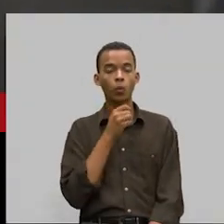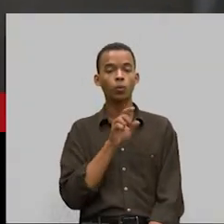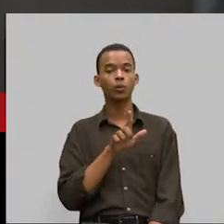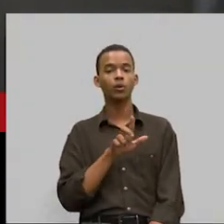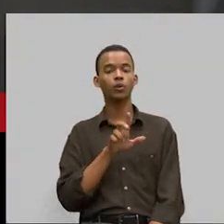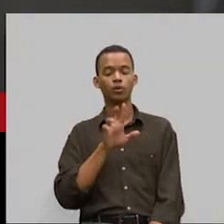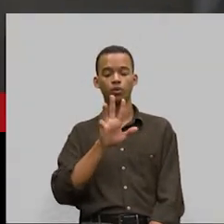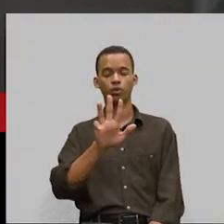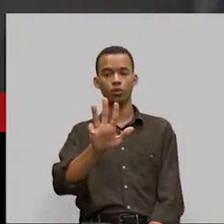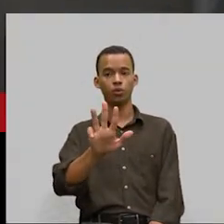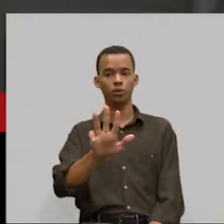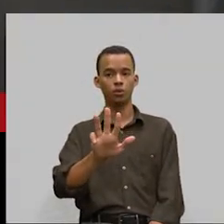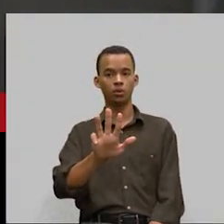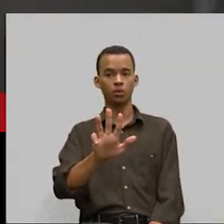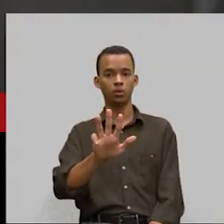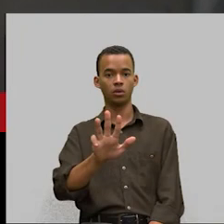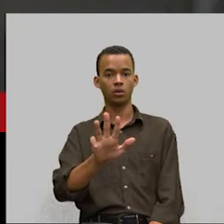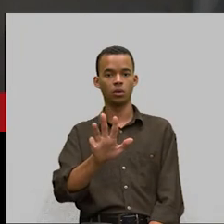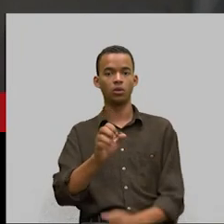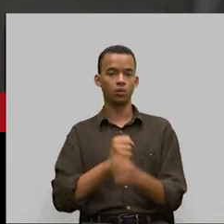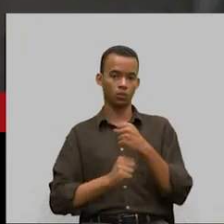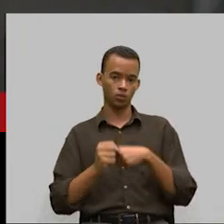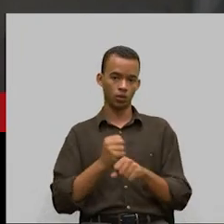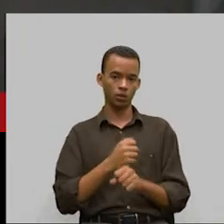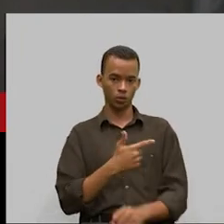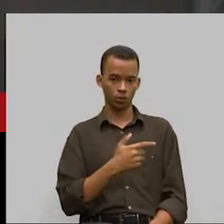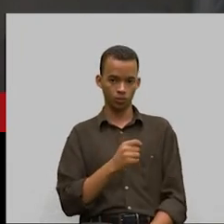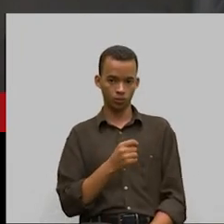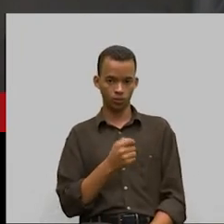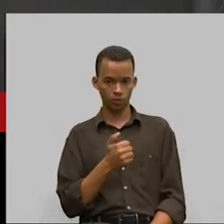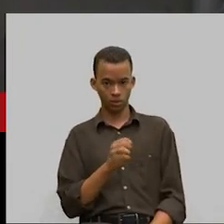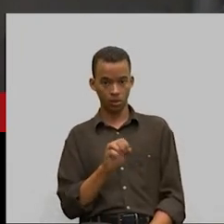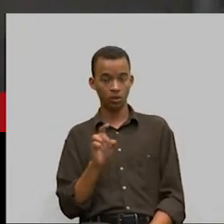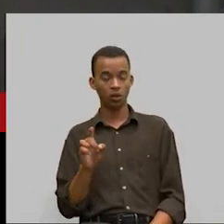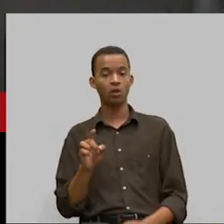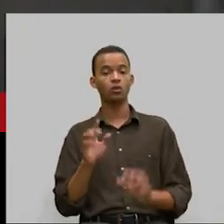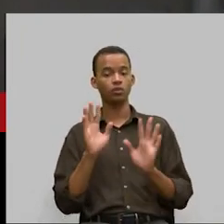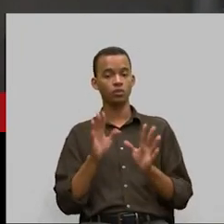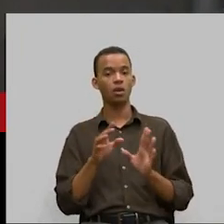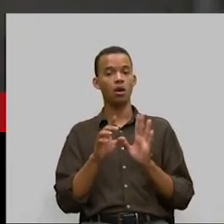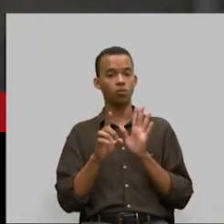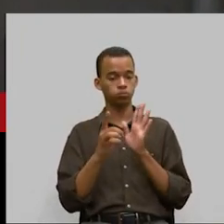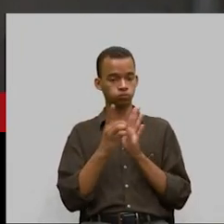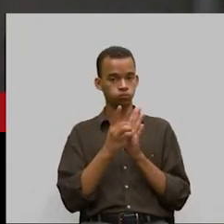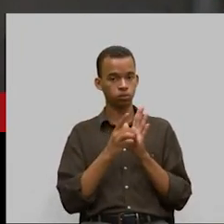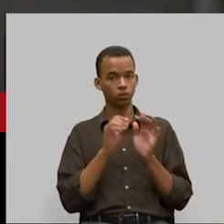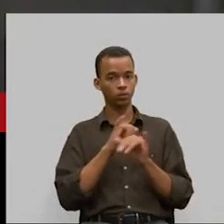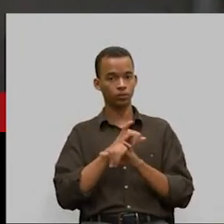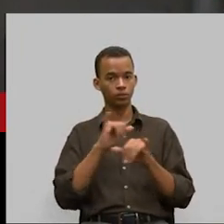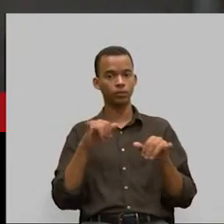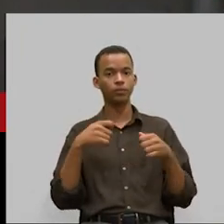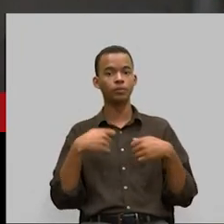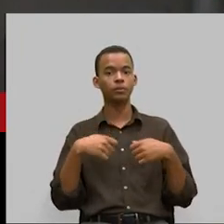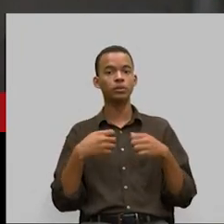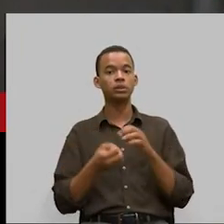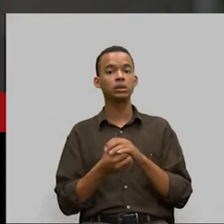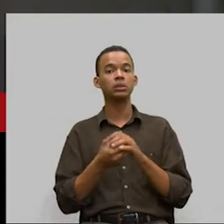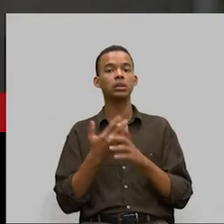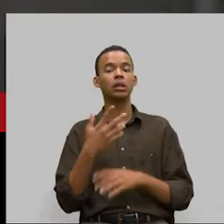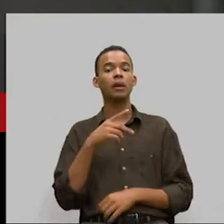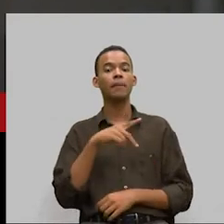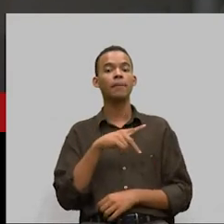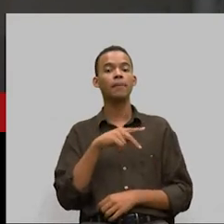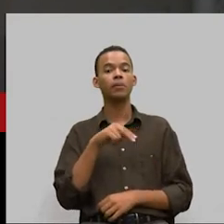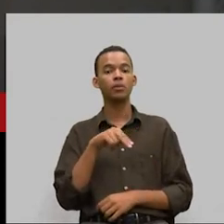terminou o mandato dele com o decreto né de para se construir o Plano Nacional de Educação do campo em